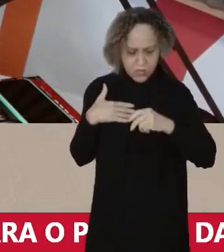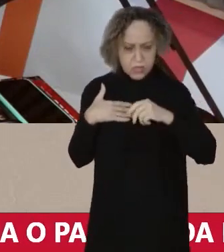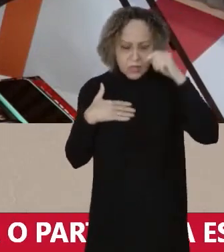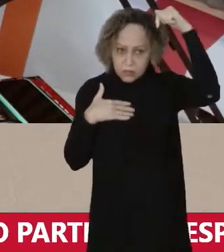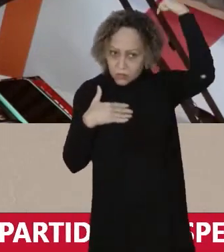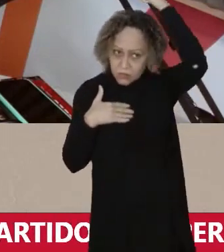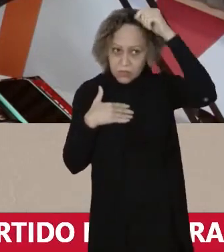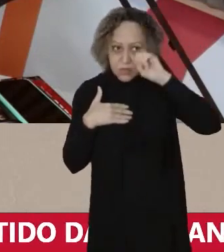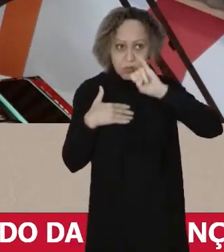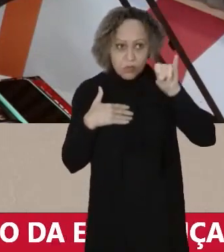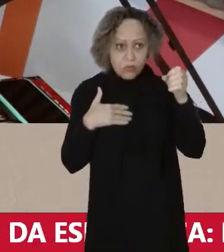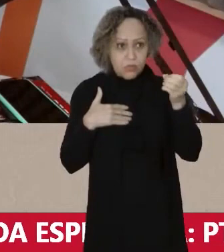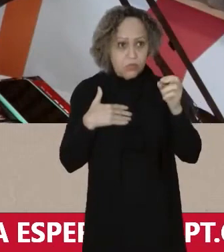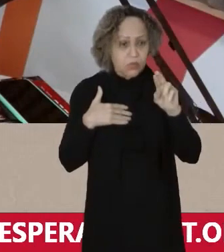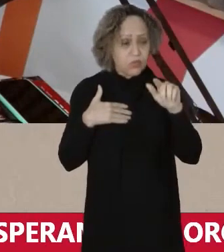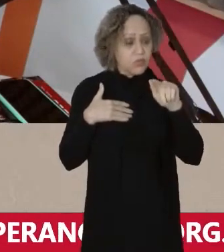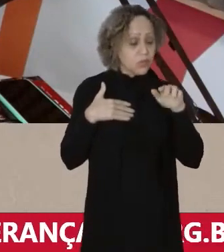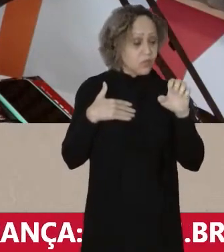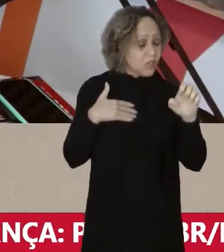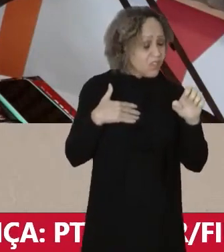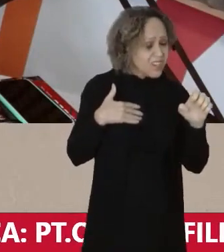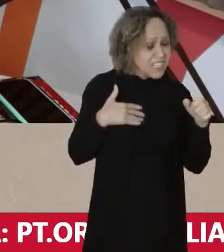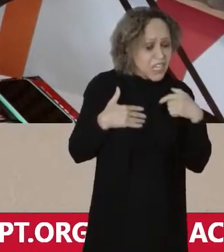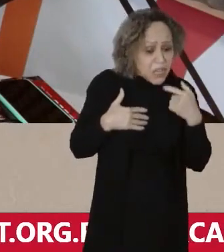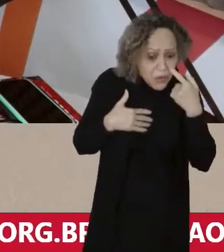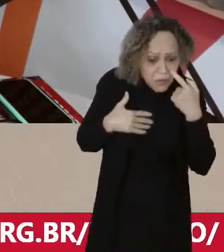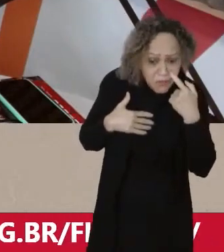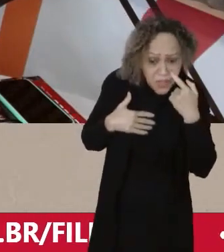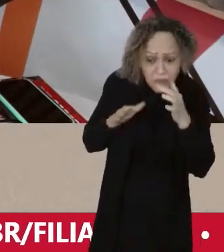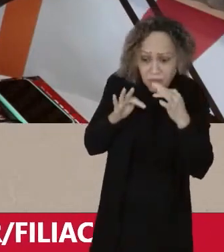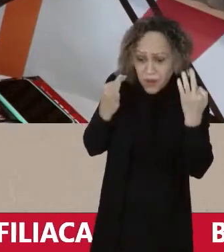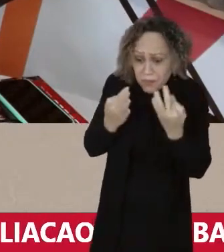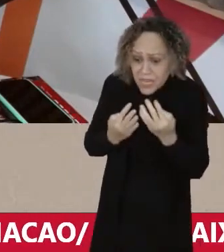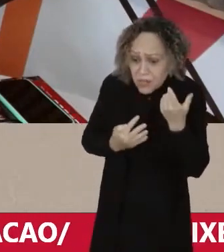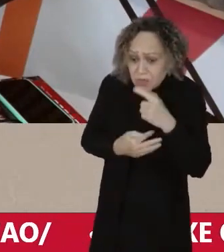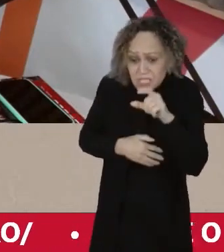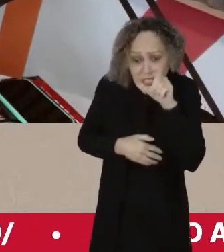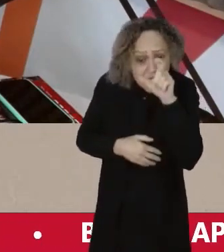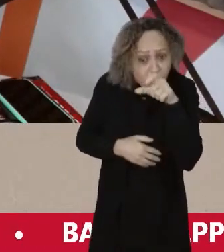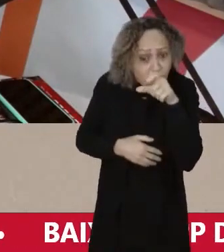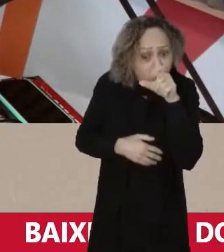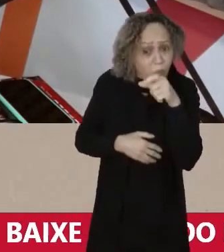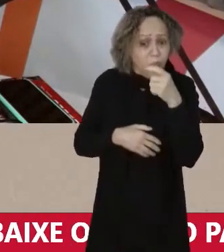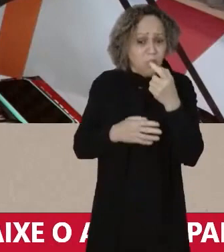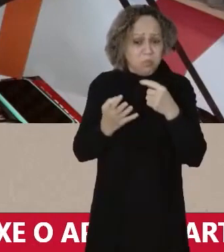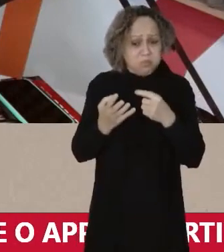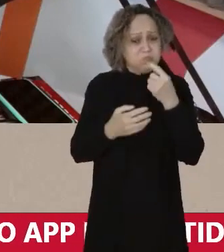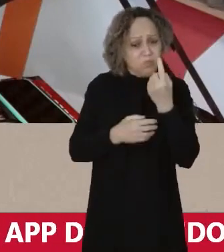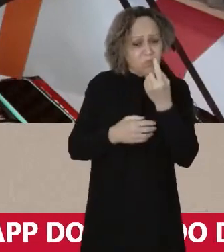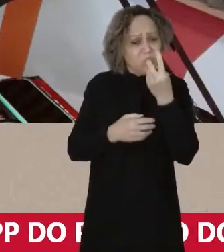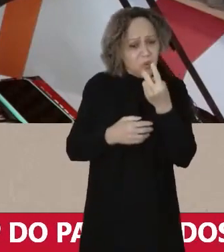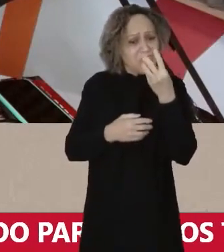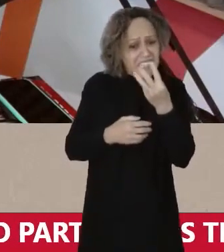que ganharam 2, 3, mas é um terreno que mora 5, 6 familiares. Eu tenho pessoas que têm